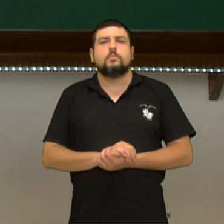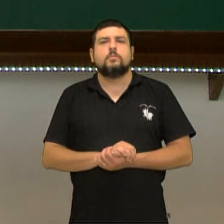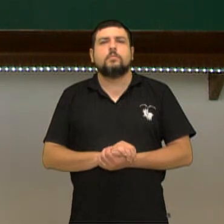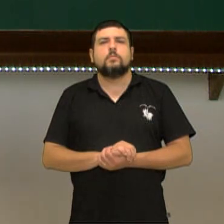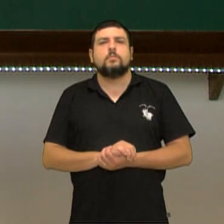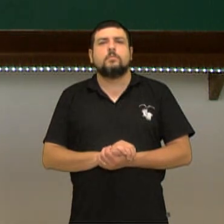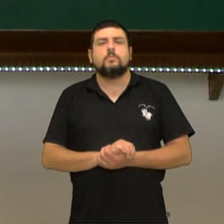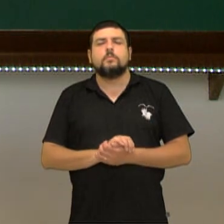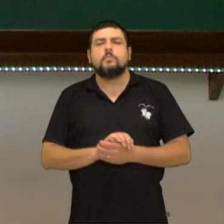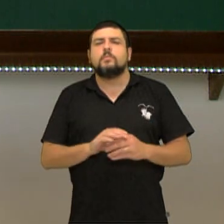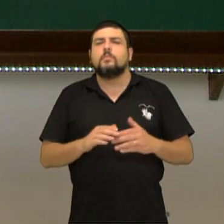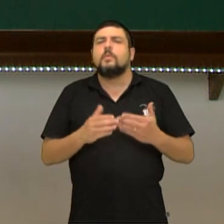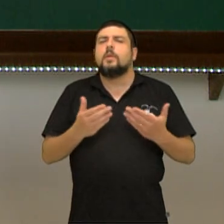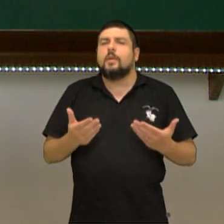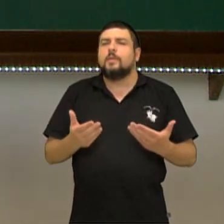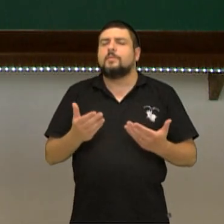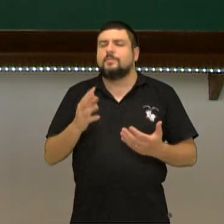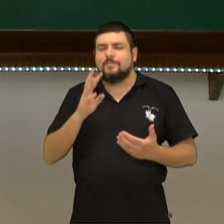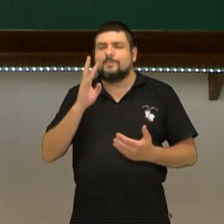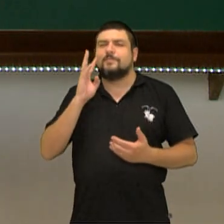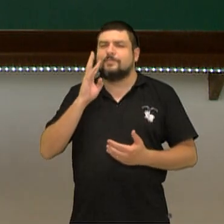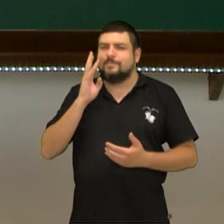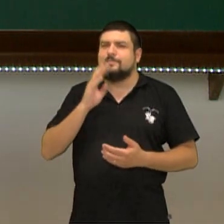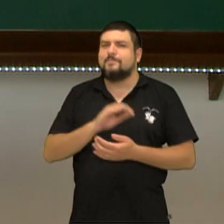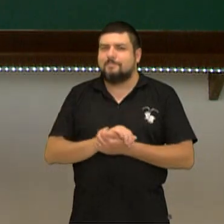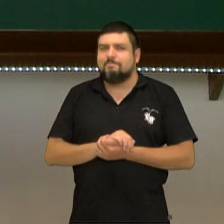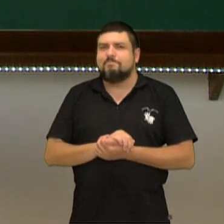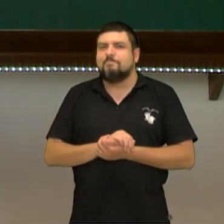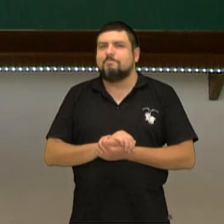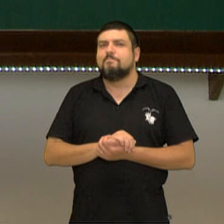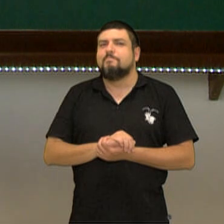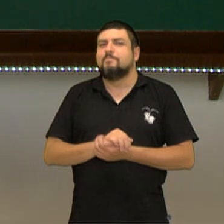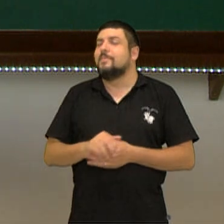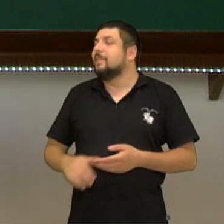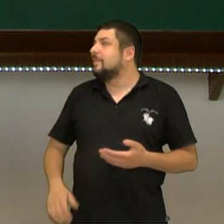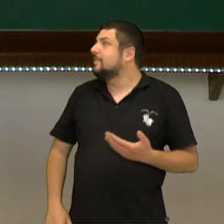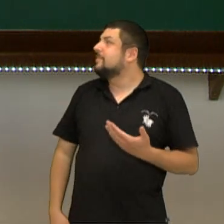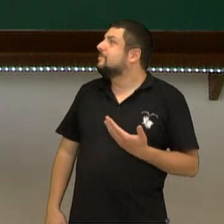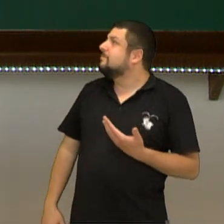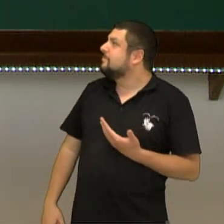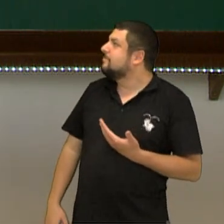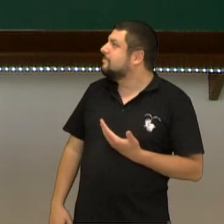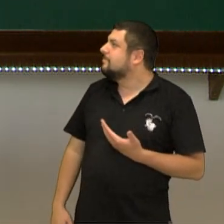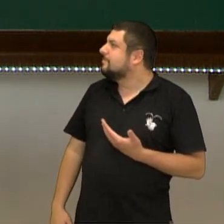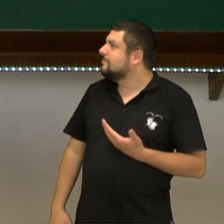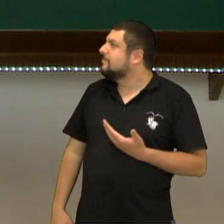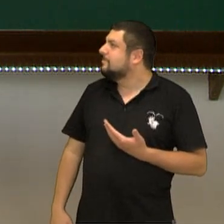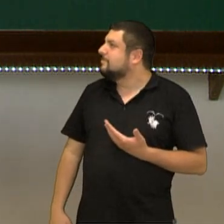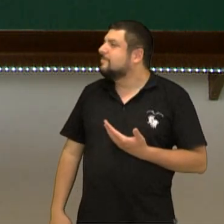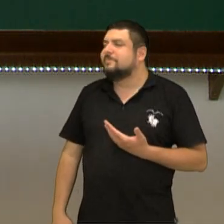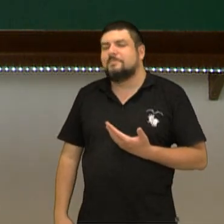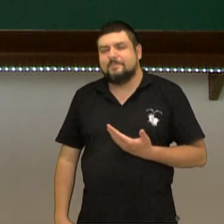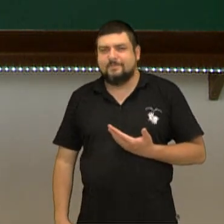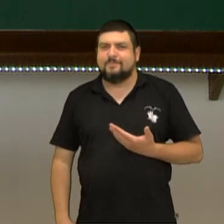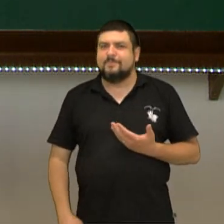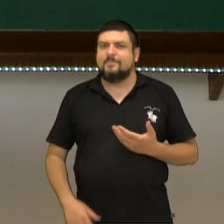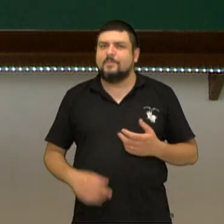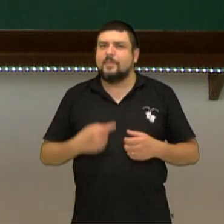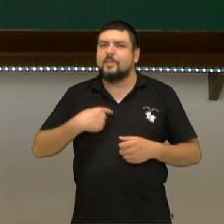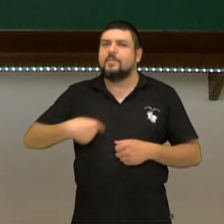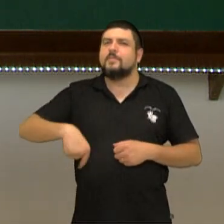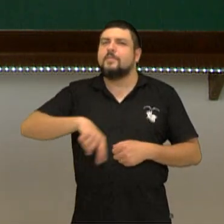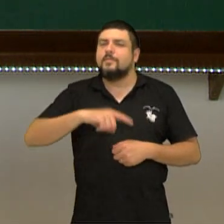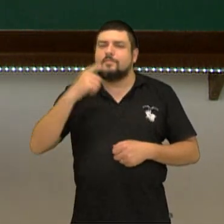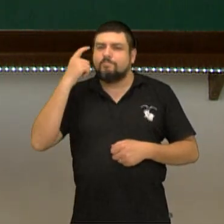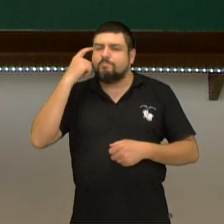aí, pessoal, muito legal esse exercício, né? As tirinhas sempre eles trazem um ar também bacana, né? Para a gente estar refletindo e